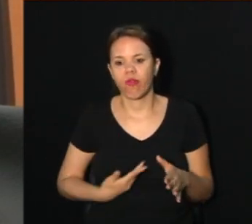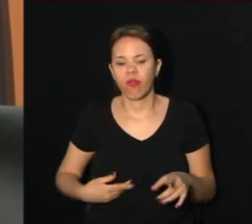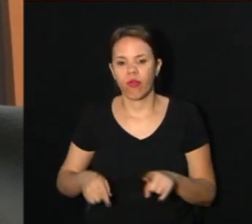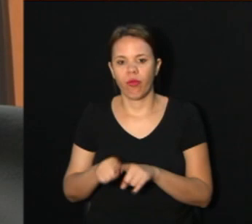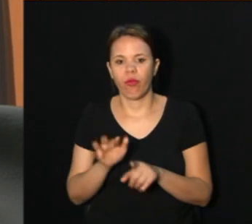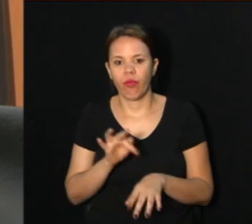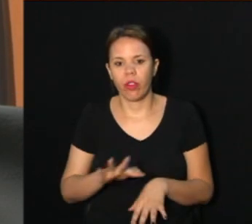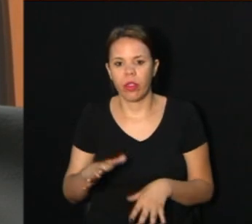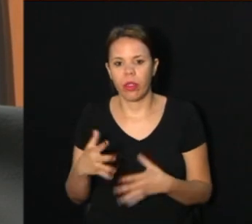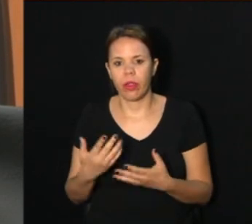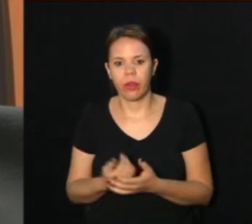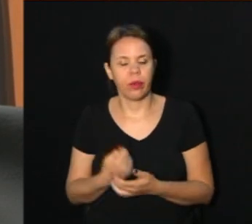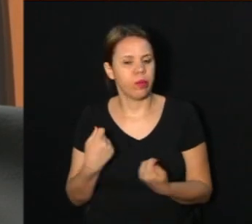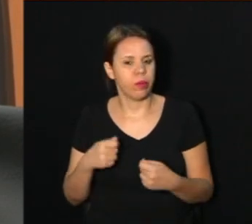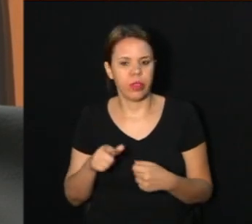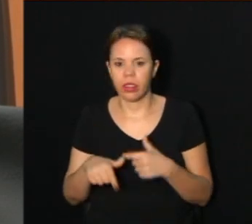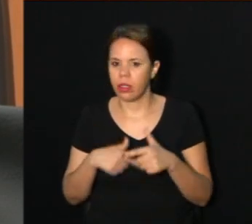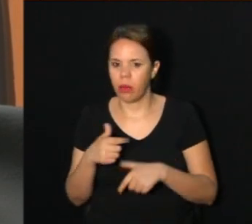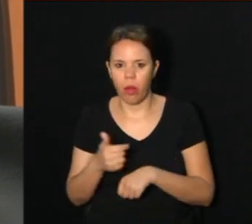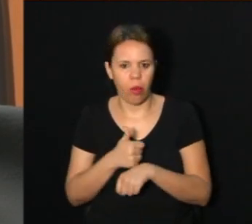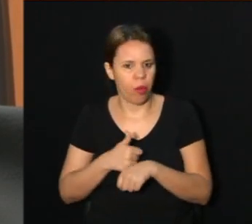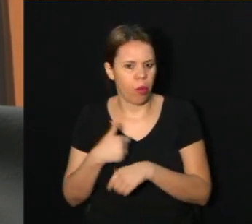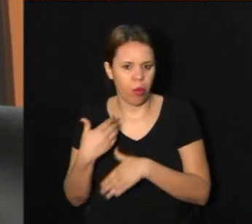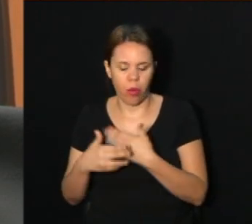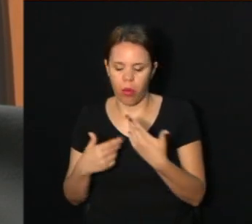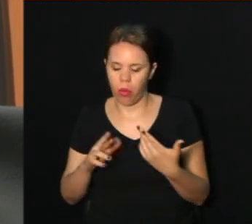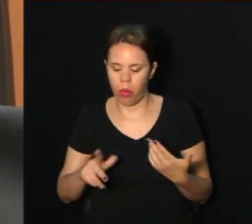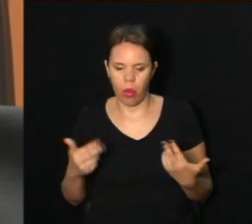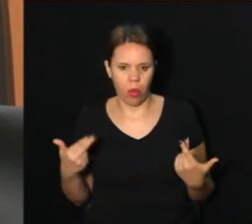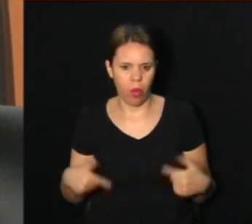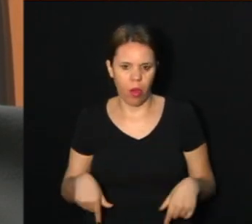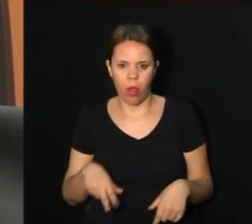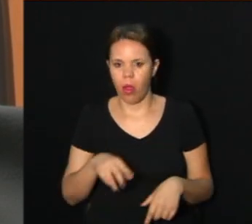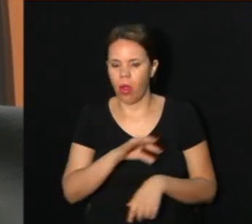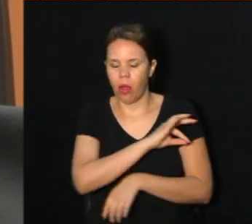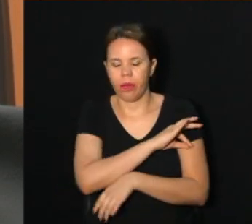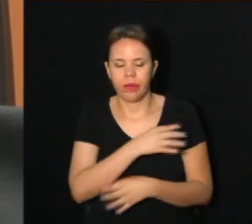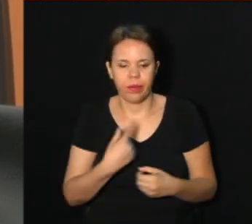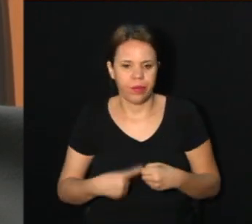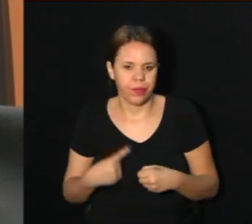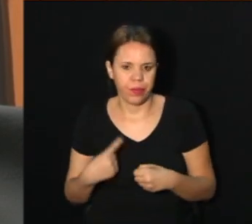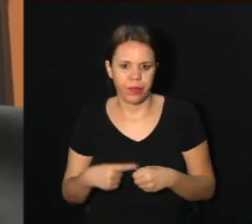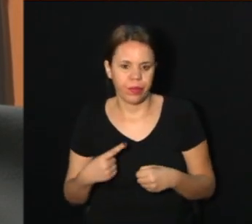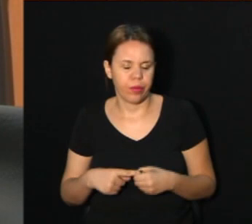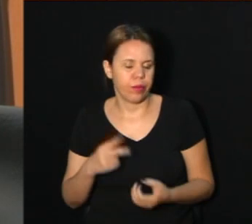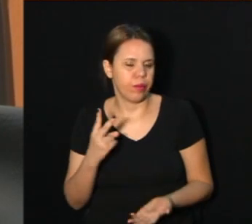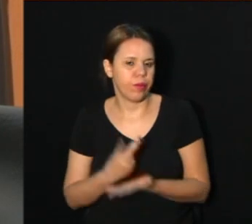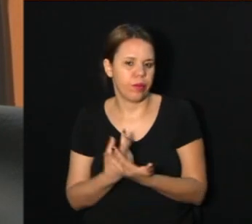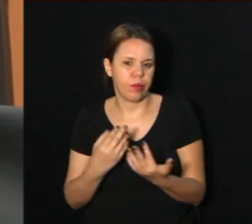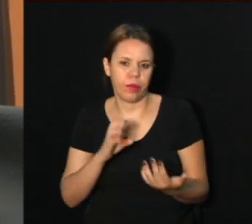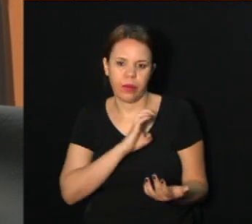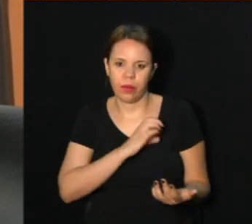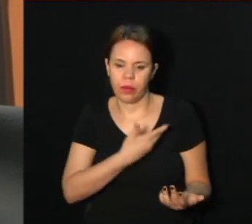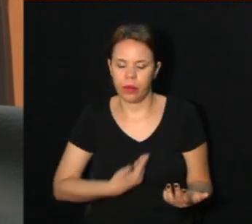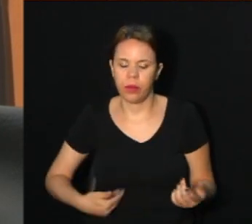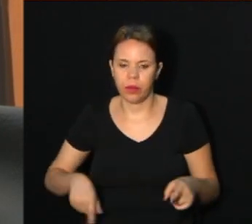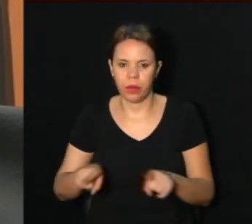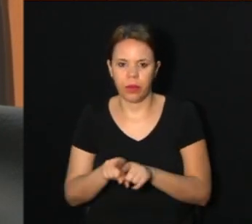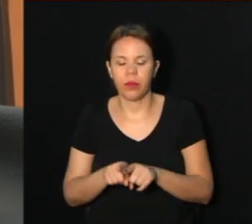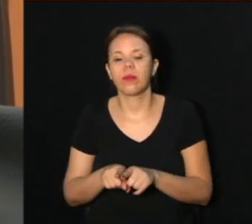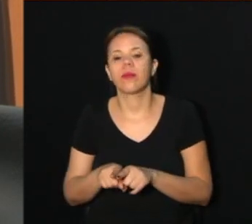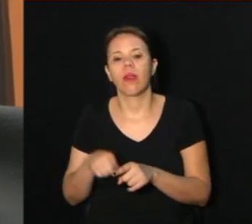federal, sequer precisa ser advogado de carreira, não é o nosso caso no âmbito municipal. E a mesma coisa no âmbito estadual, o Procurador-Geral do